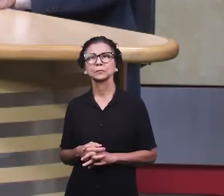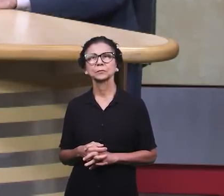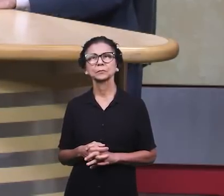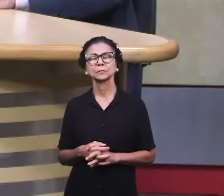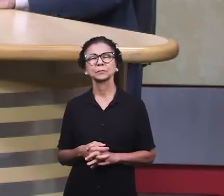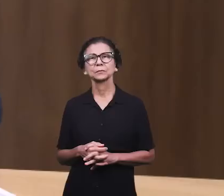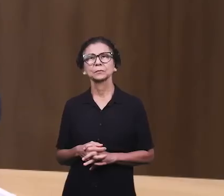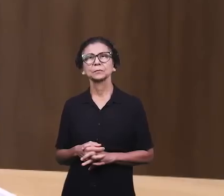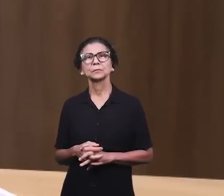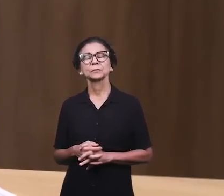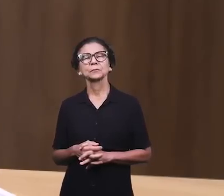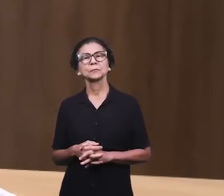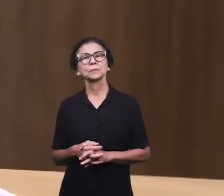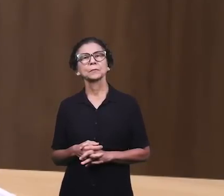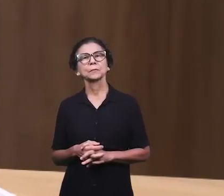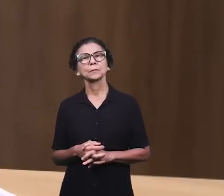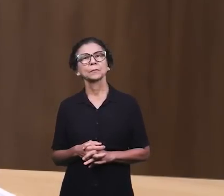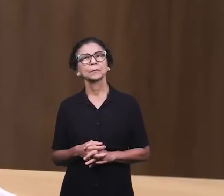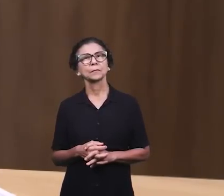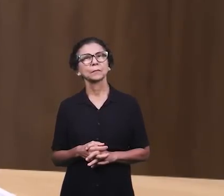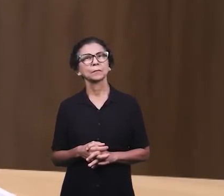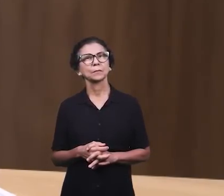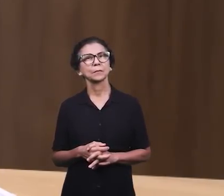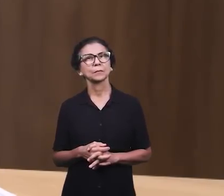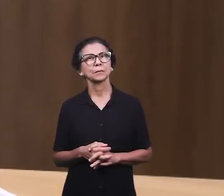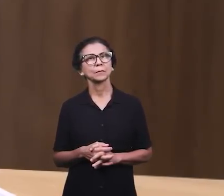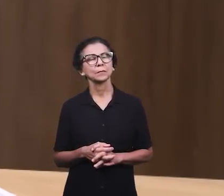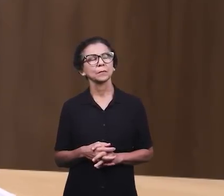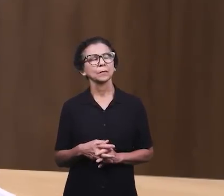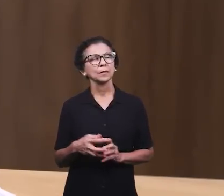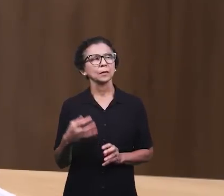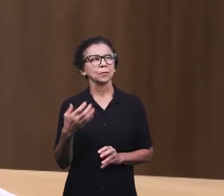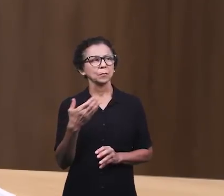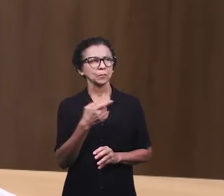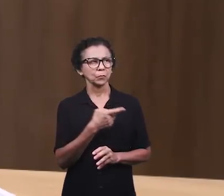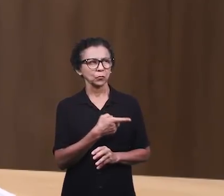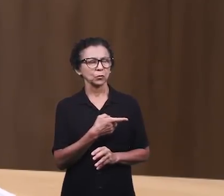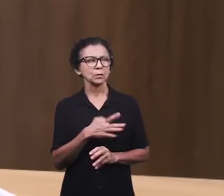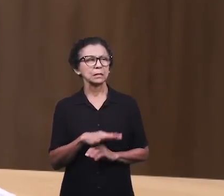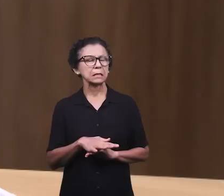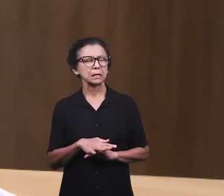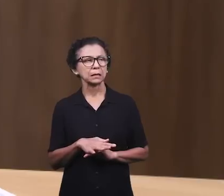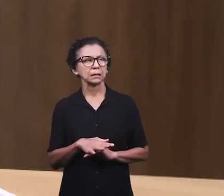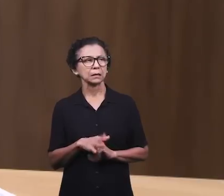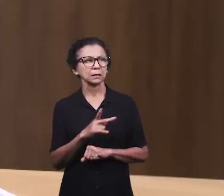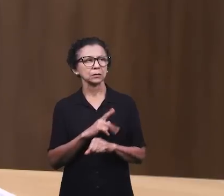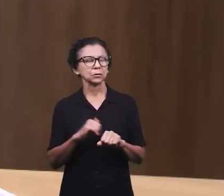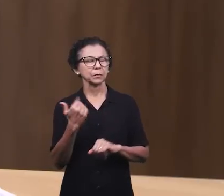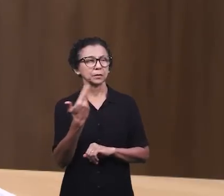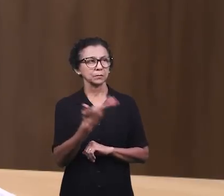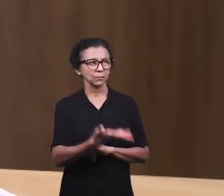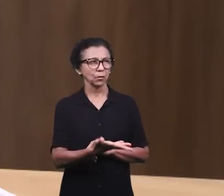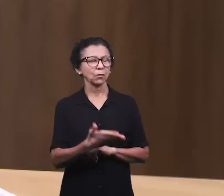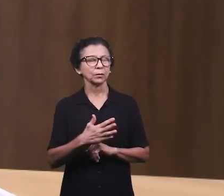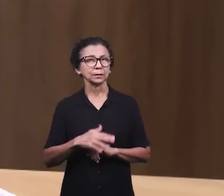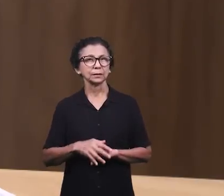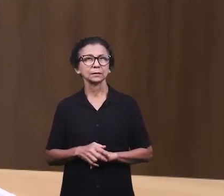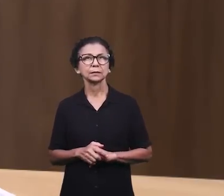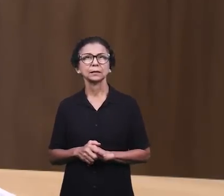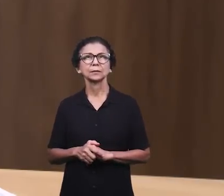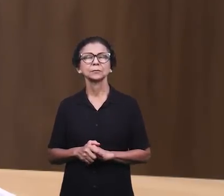muito integrado com né, o leste europeu, com esse pessoal aí fora, não só o leste europeu, mas também